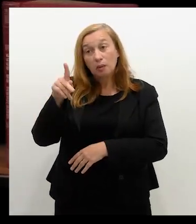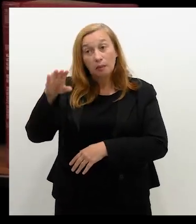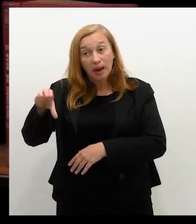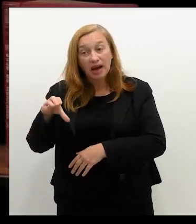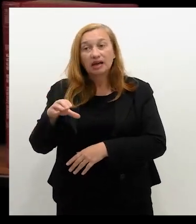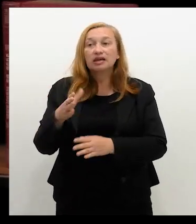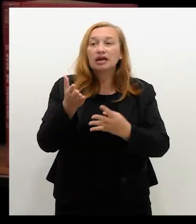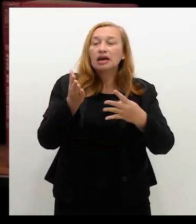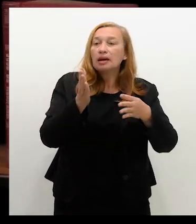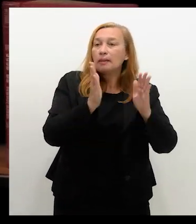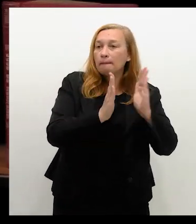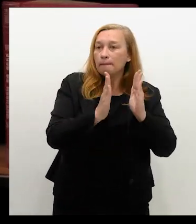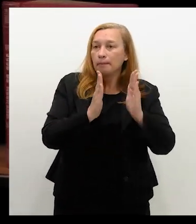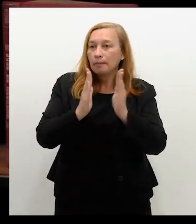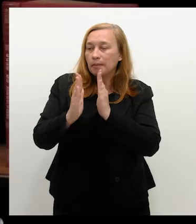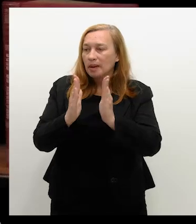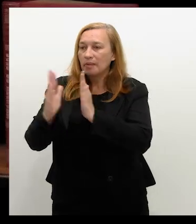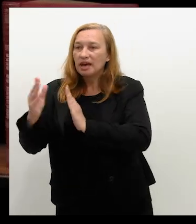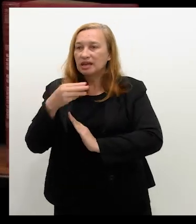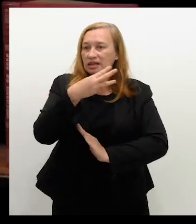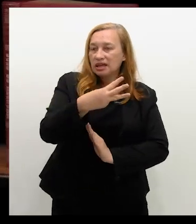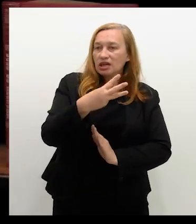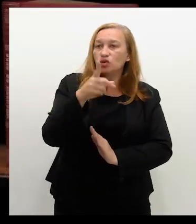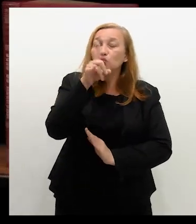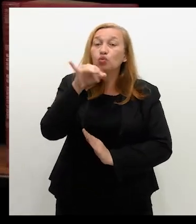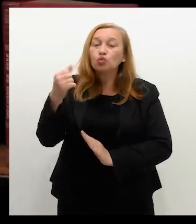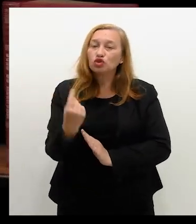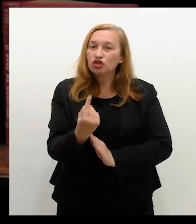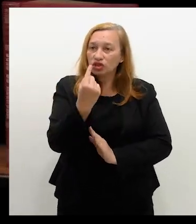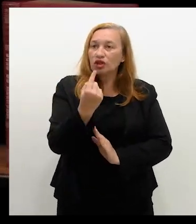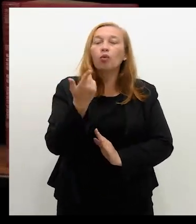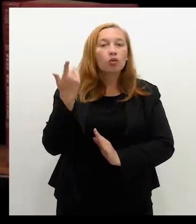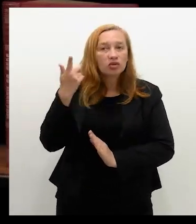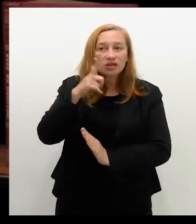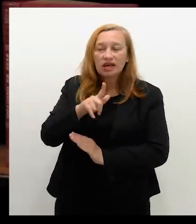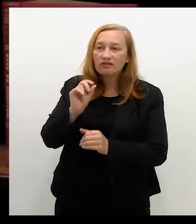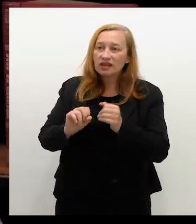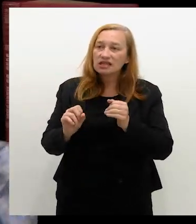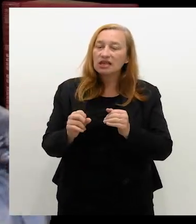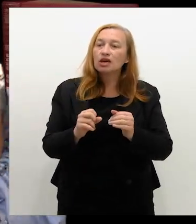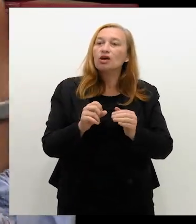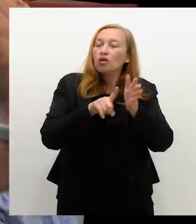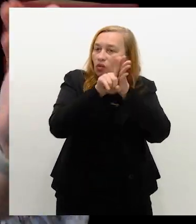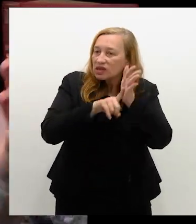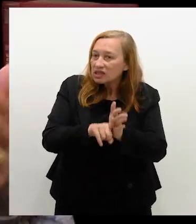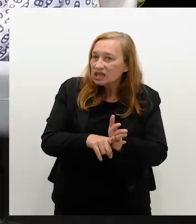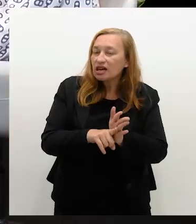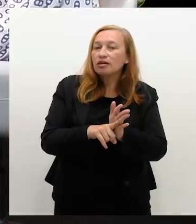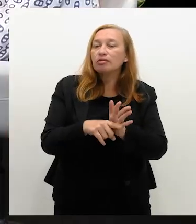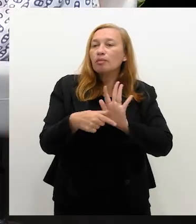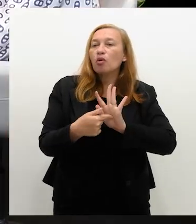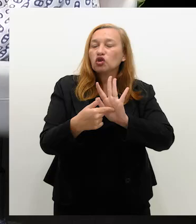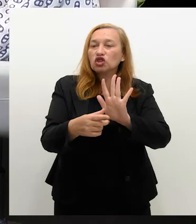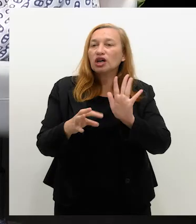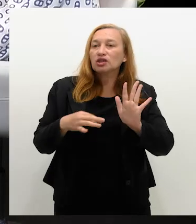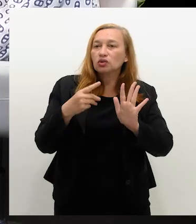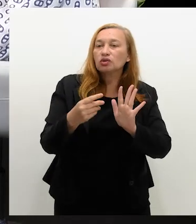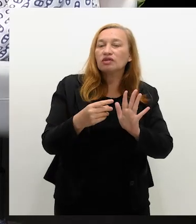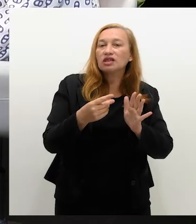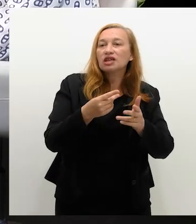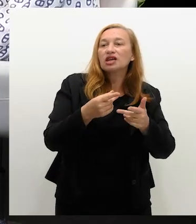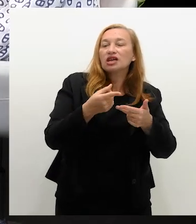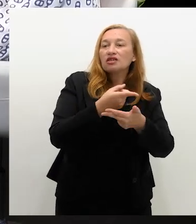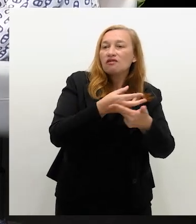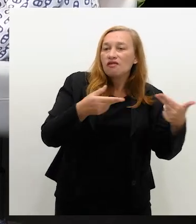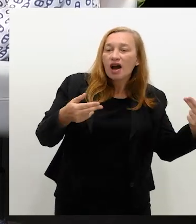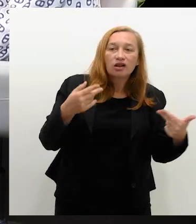vezes é feito em 3 etapas, num dia você consegue fazer. É um exame que vai mostrar para você vários barulhos e fazer depois um barulho